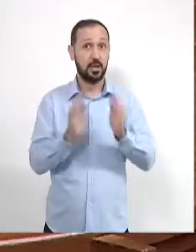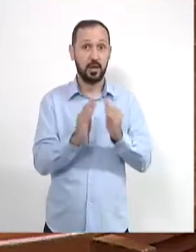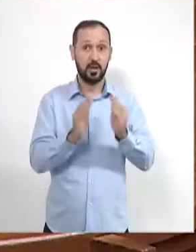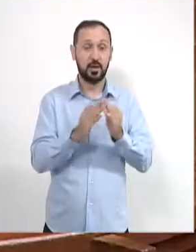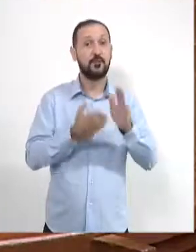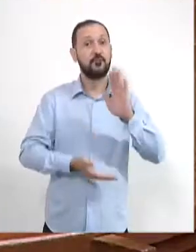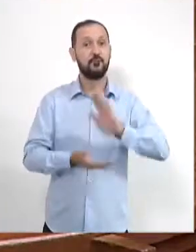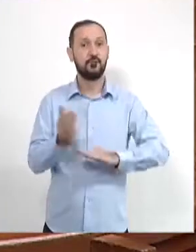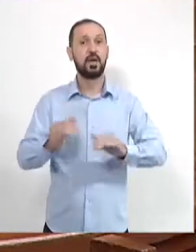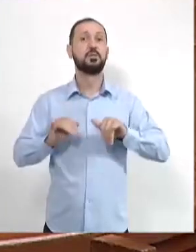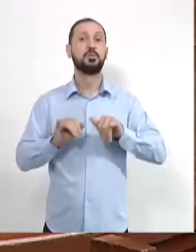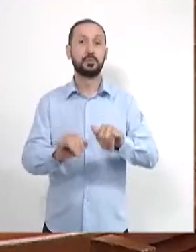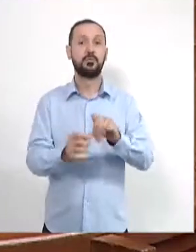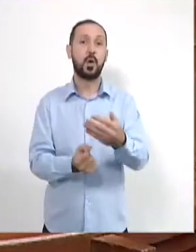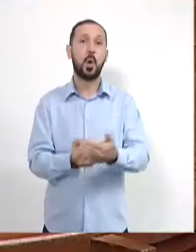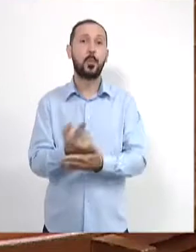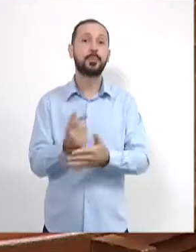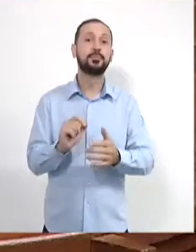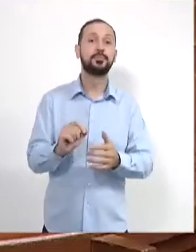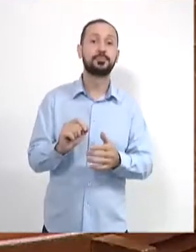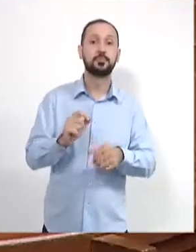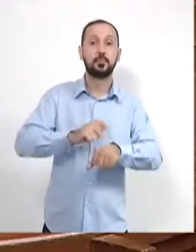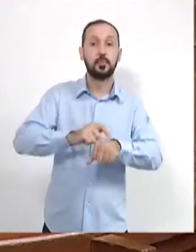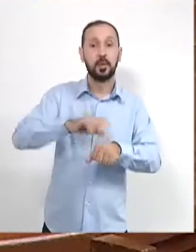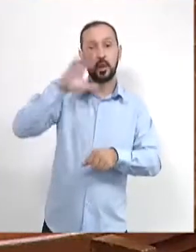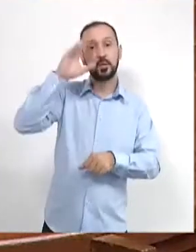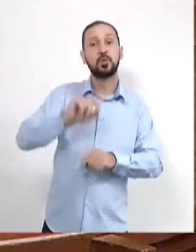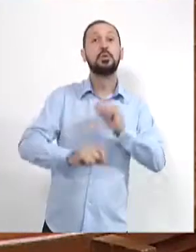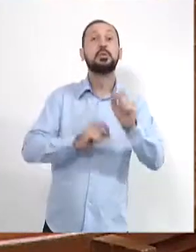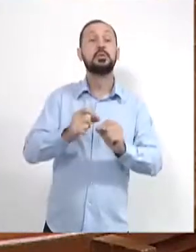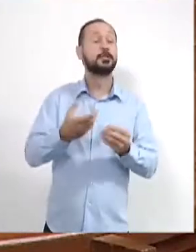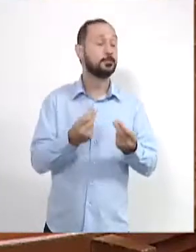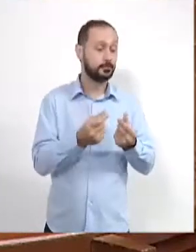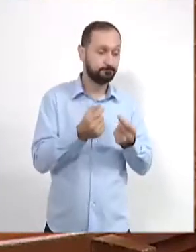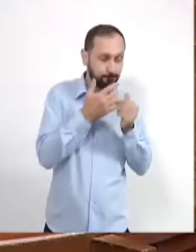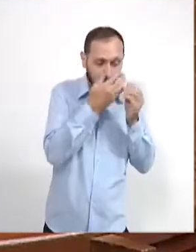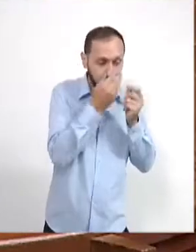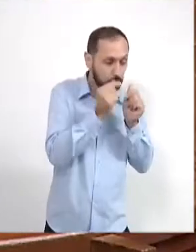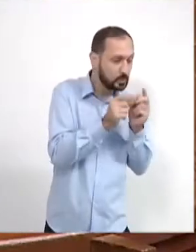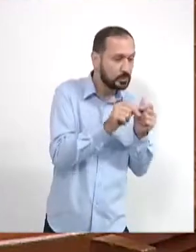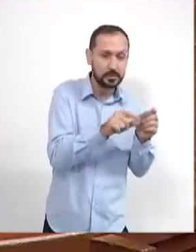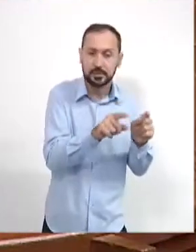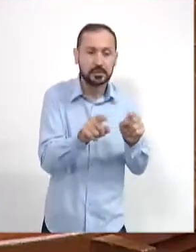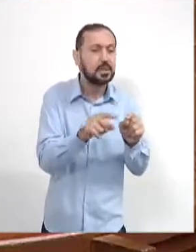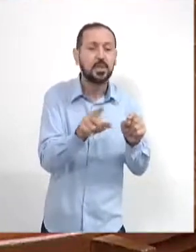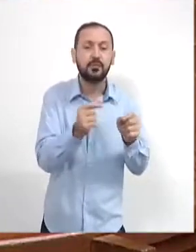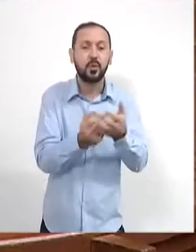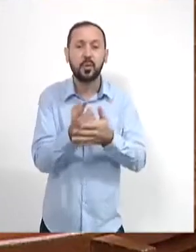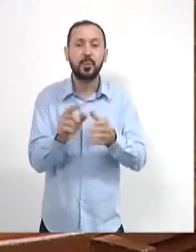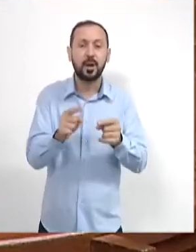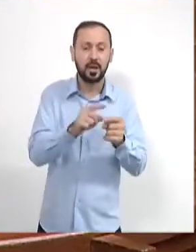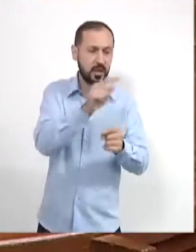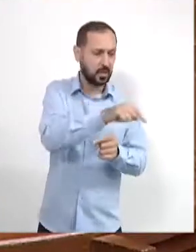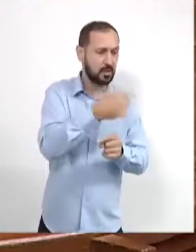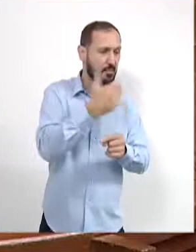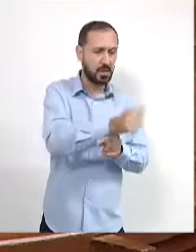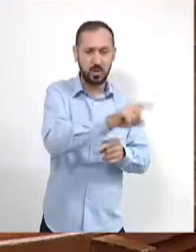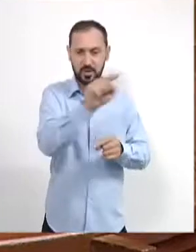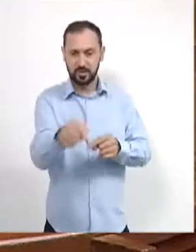ao supermercado fazer uma compra, e quando ela define o que ela vai levar, inclusive em detrimento do